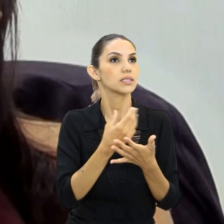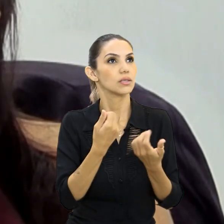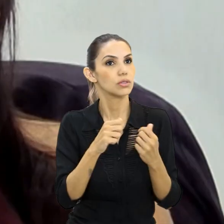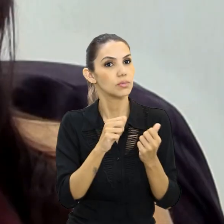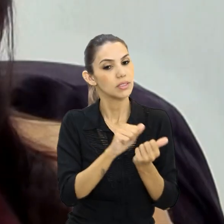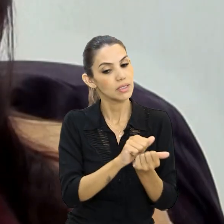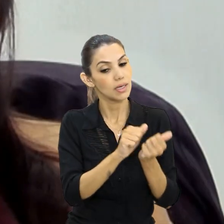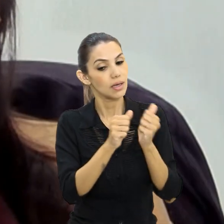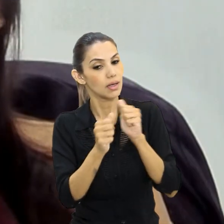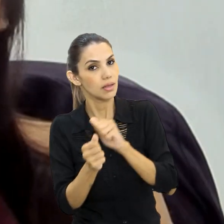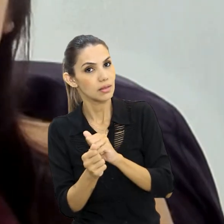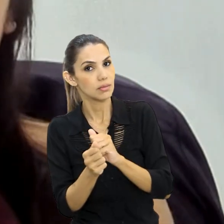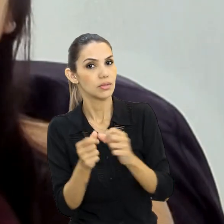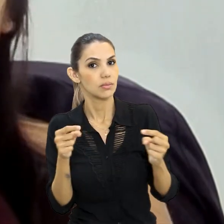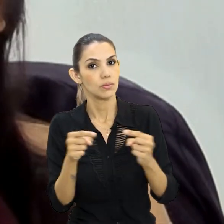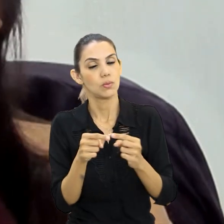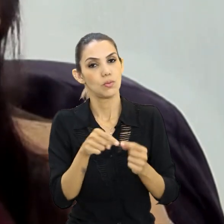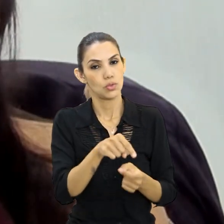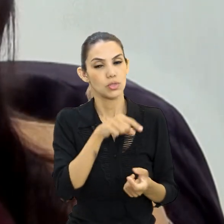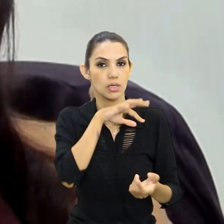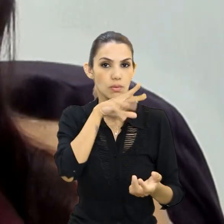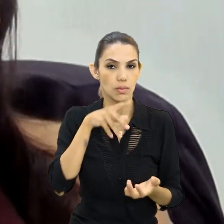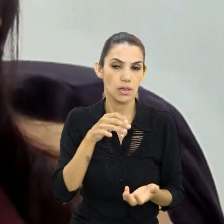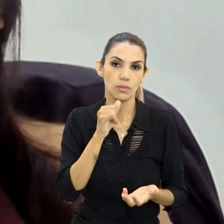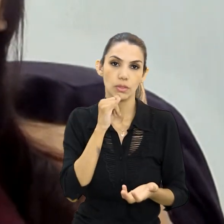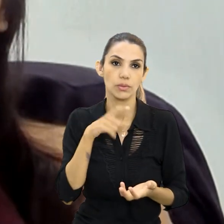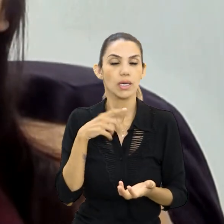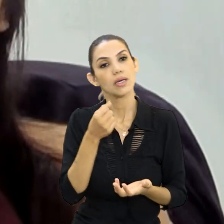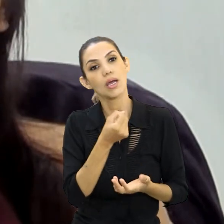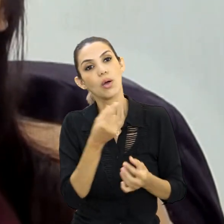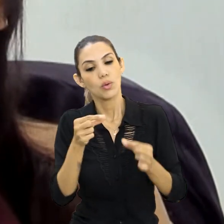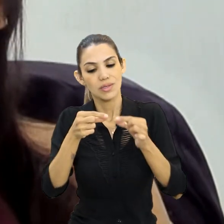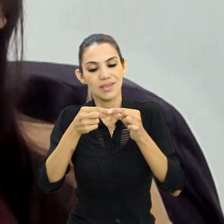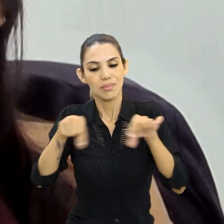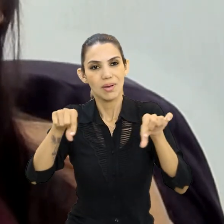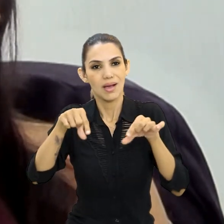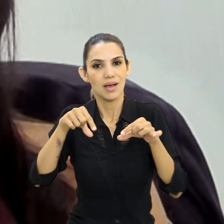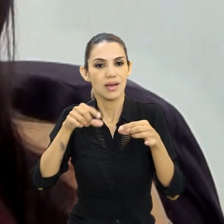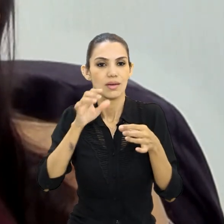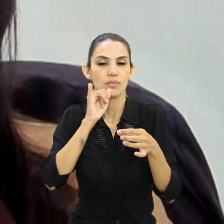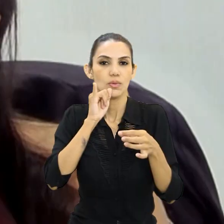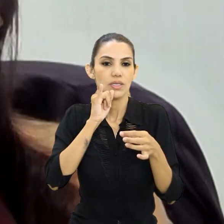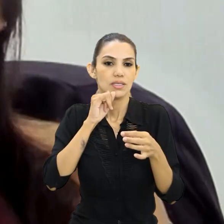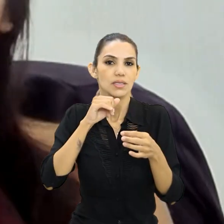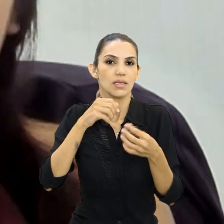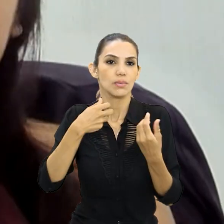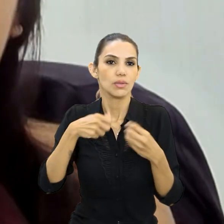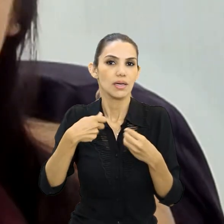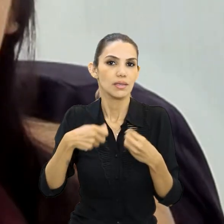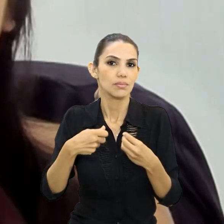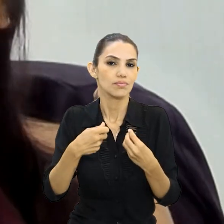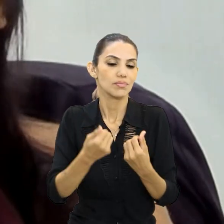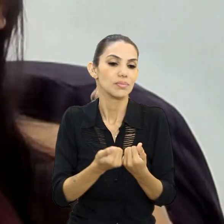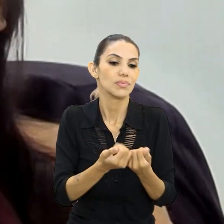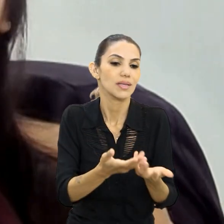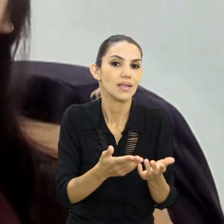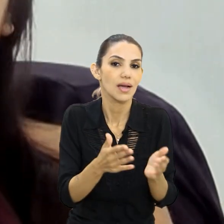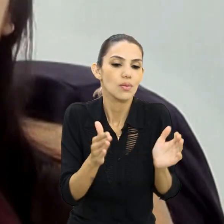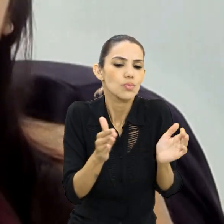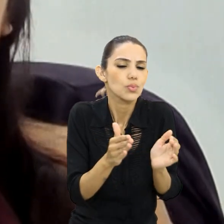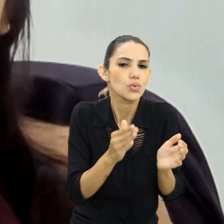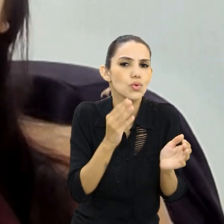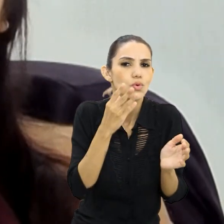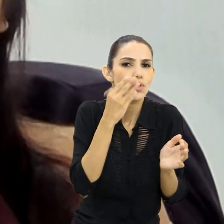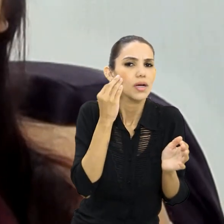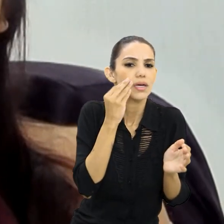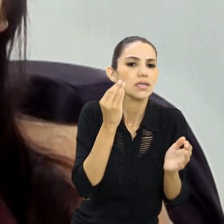das vezes a gente tem alguns medicamentos que são cápsula e a gente precisa administrar para um felino, né, para um gato. É um gato pequenininho, você não vai